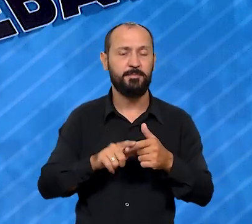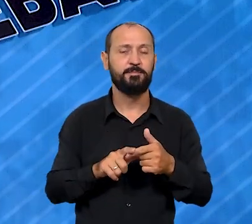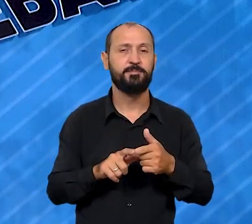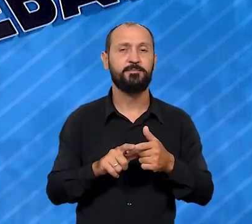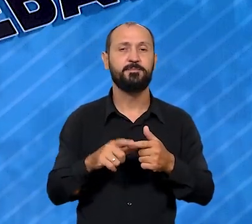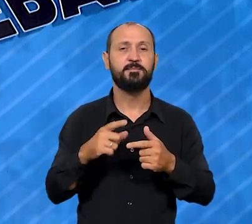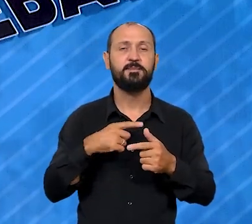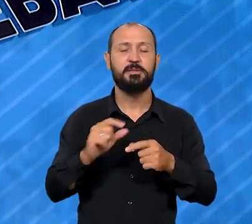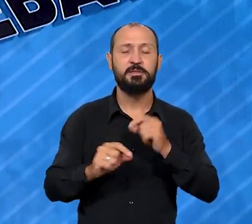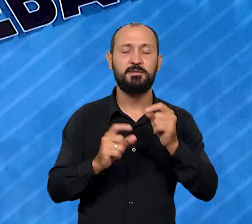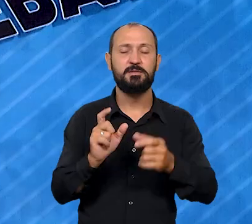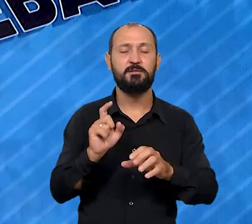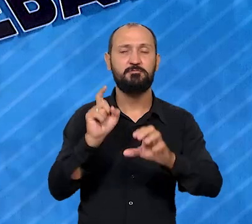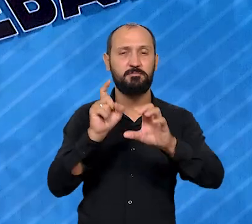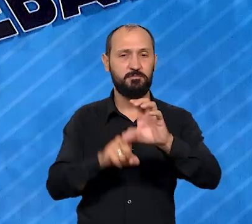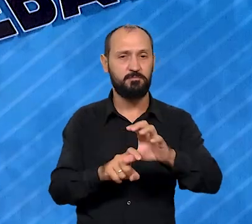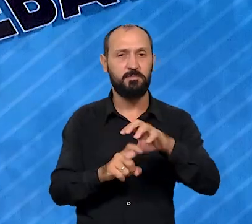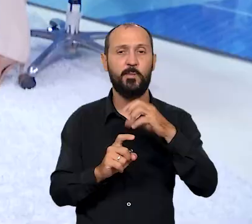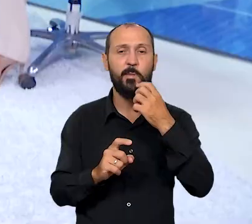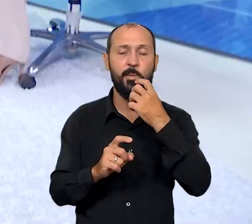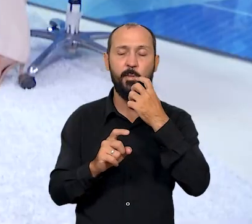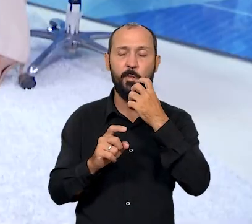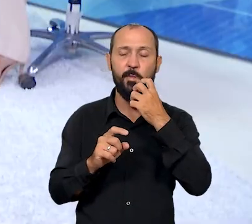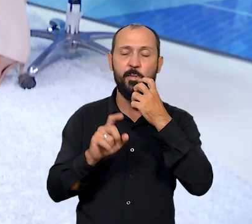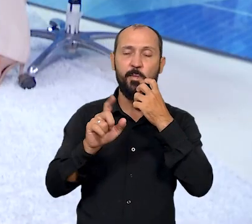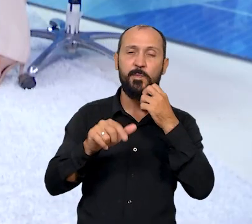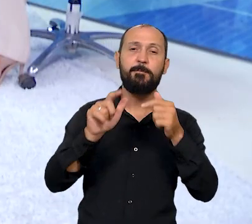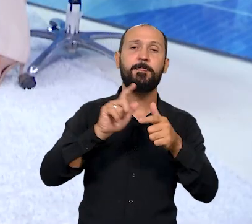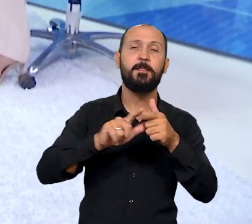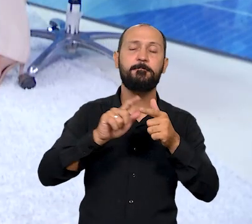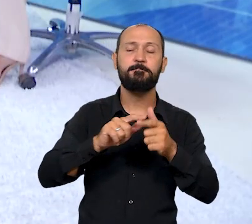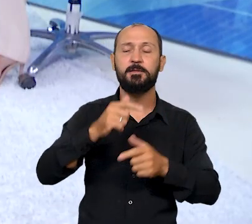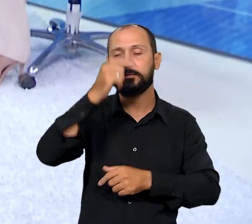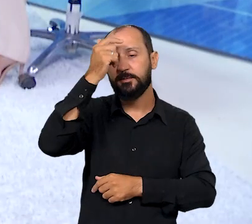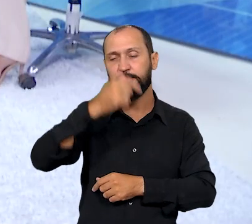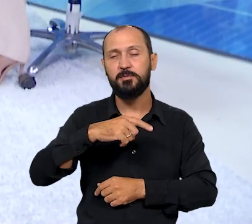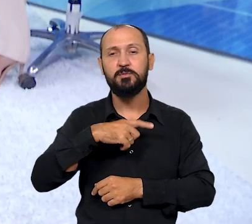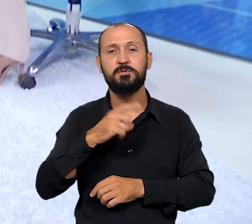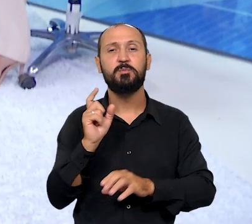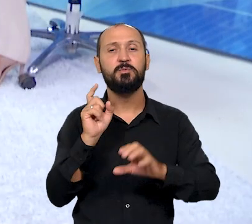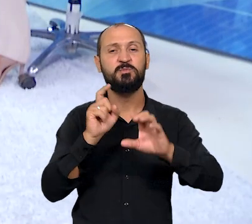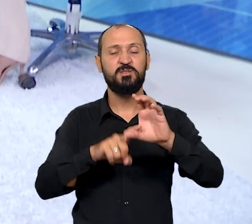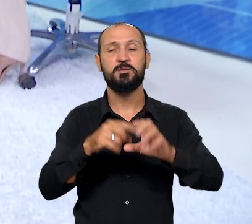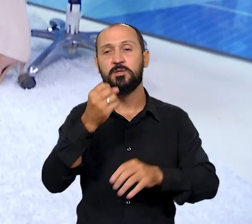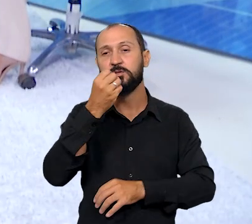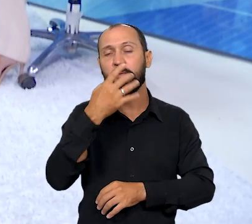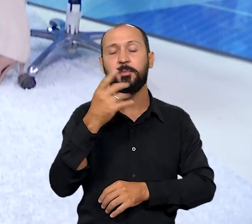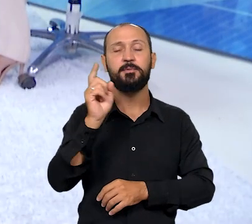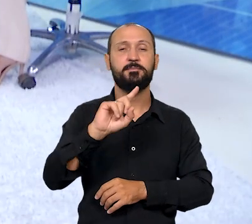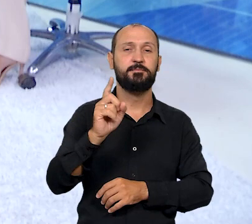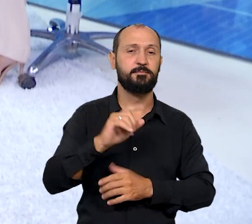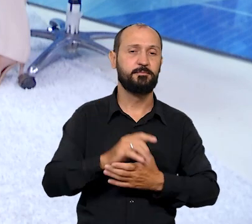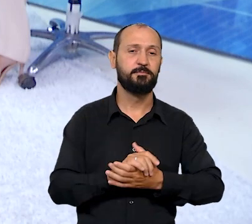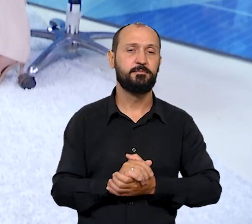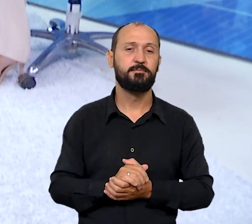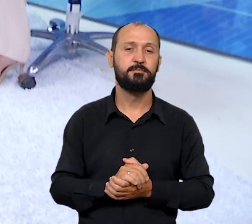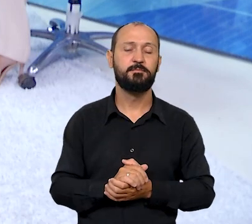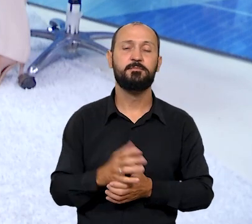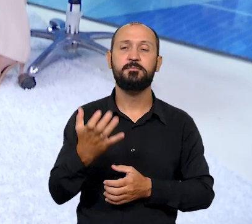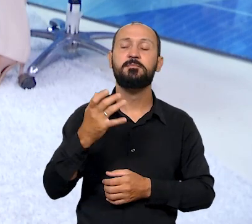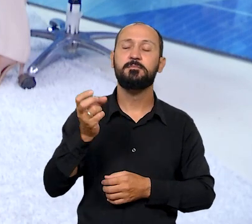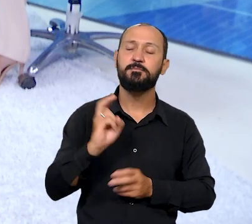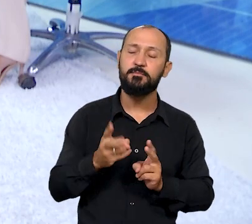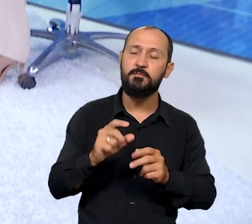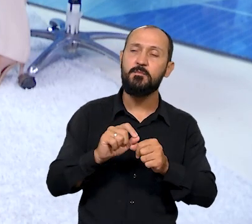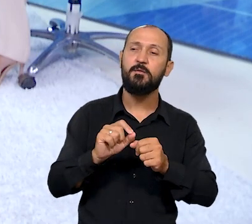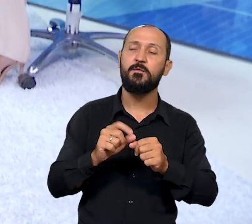problema na vida dela que ocasionou aquela dívida, né? Que é justamente essa questão da pessoa ser um devedor de boa fé, não de má